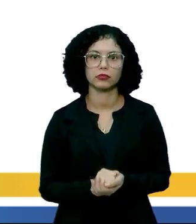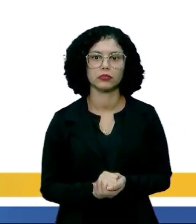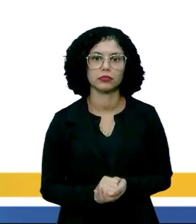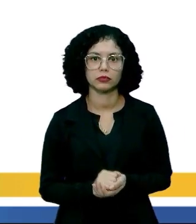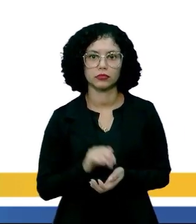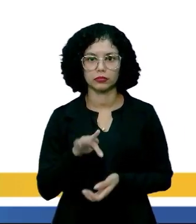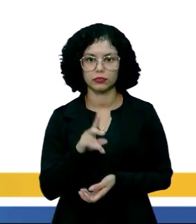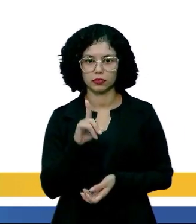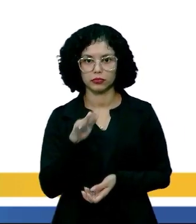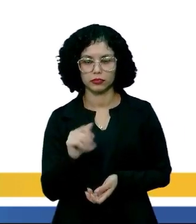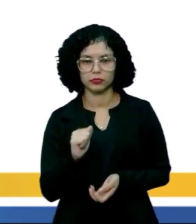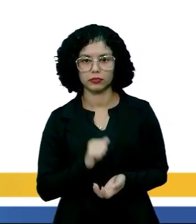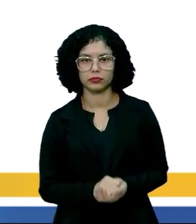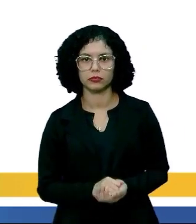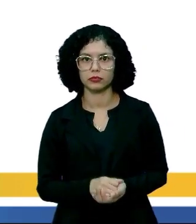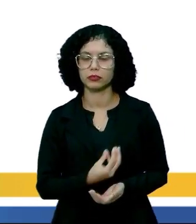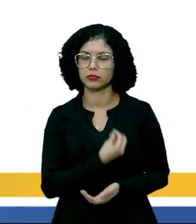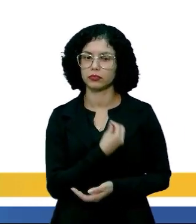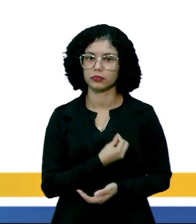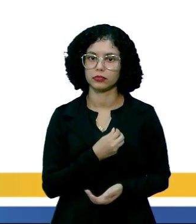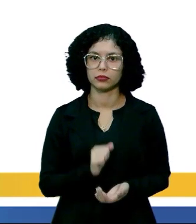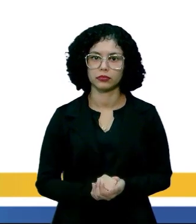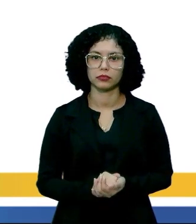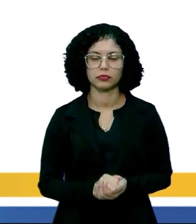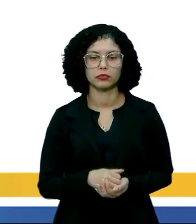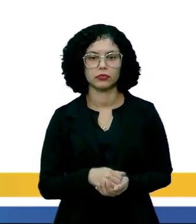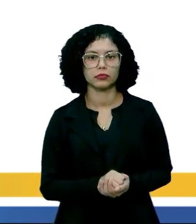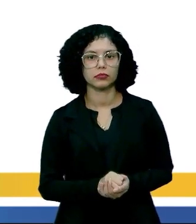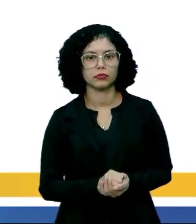a marginalização, né, que vivem à margem da